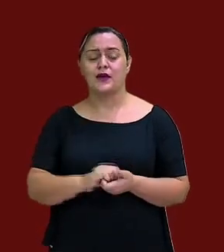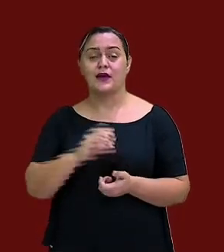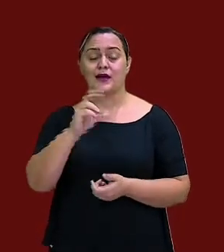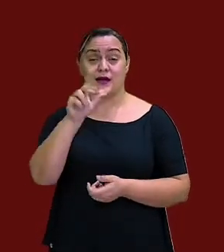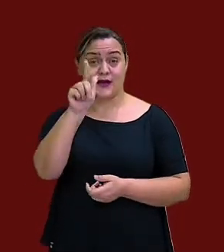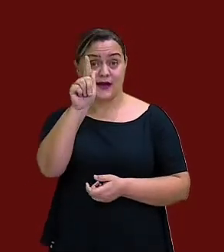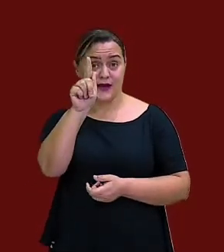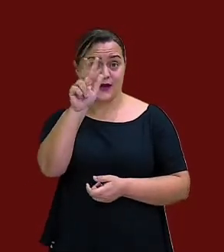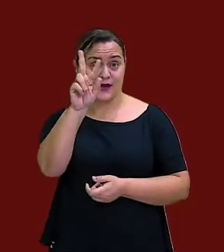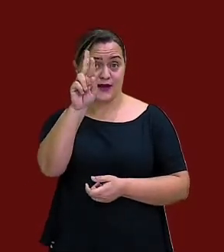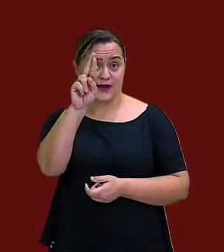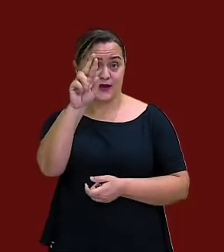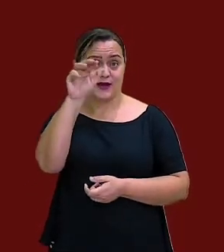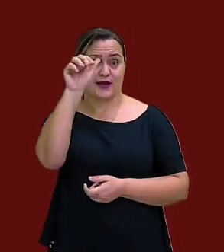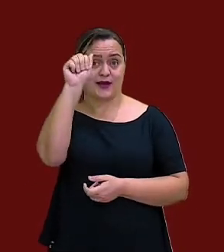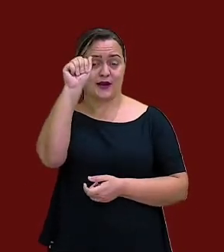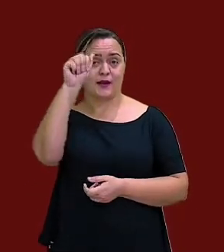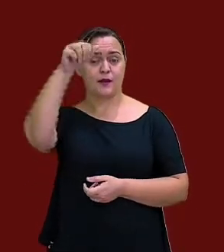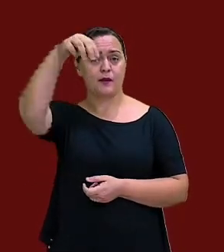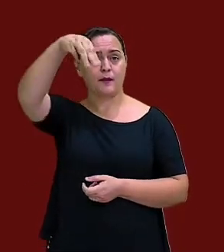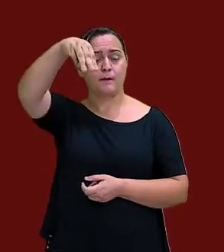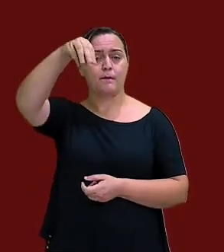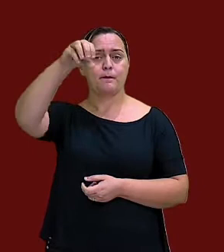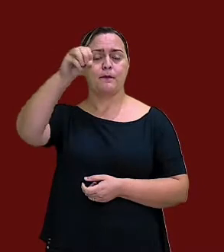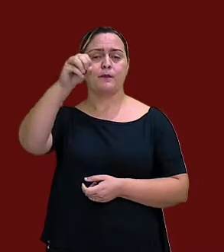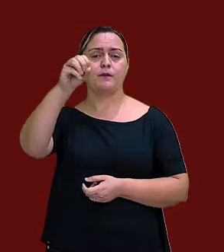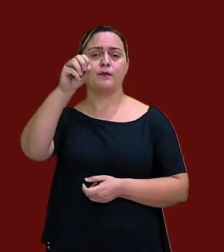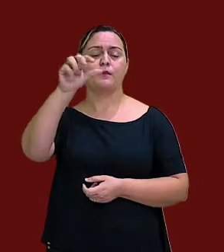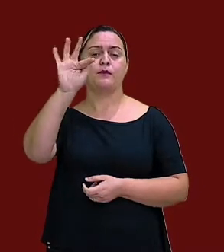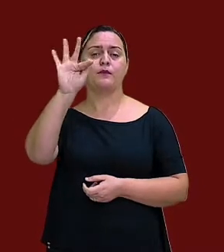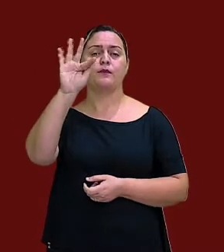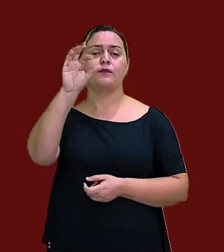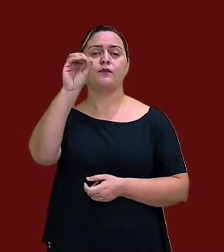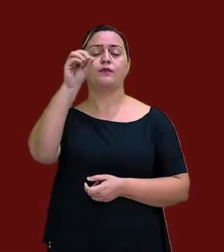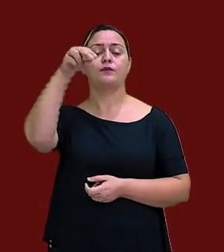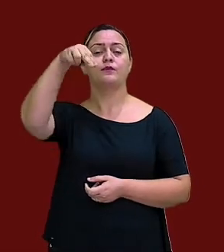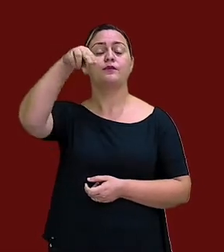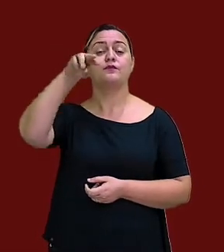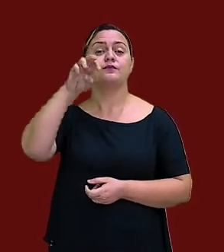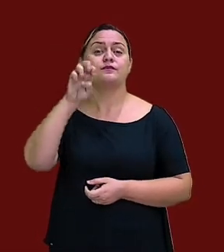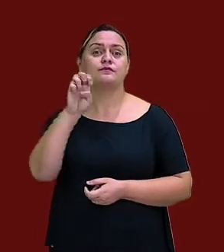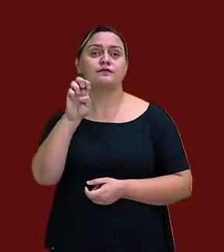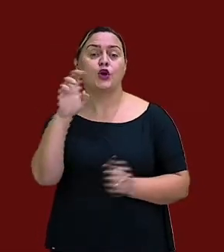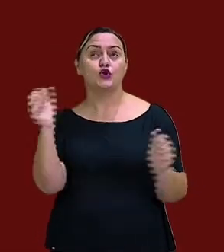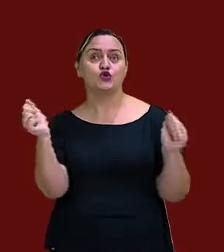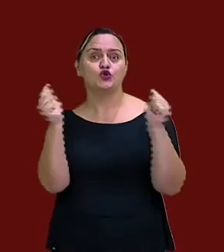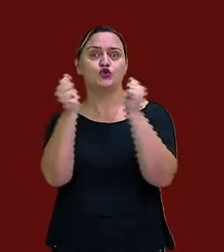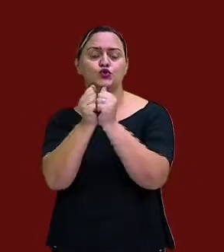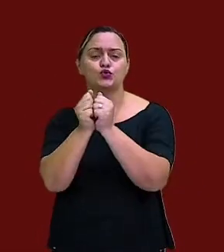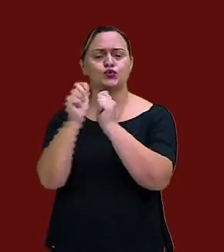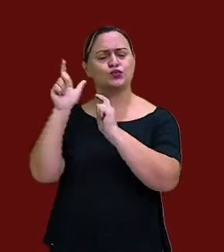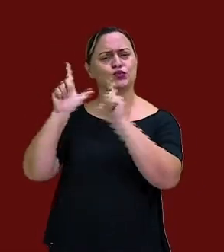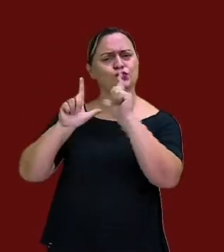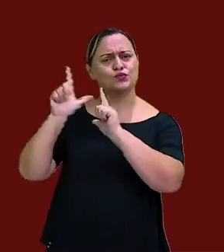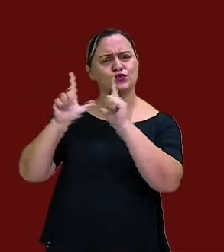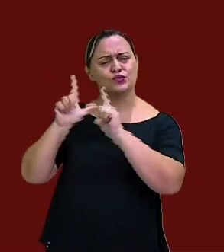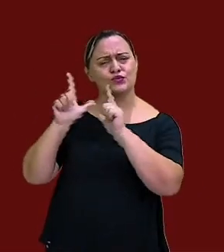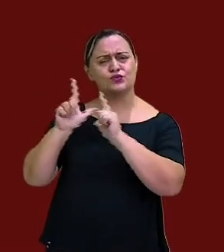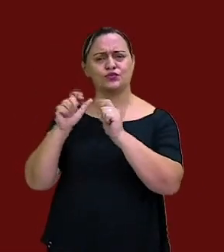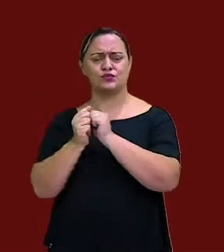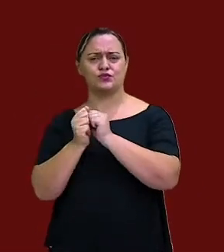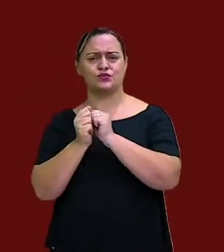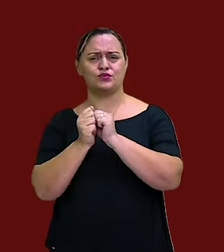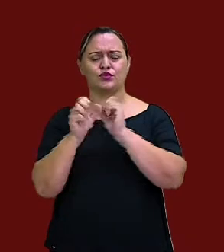gramofone acoplado à tela de exibição que produzia sons previamente